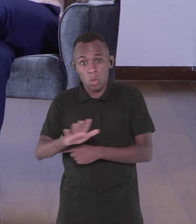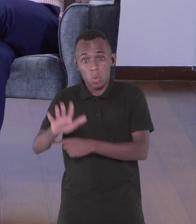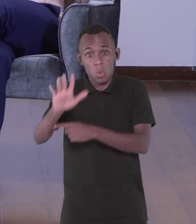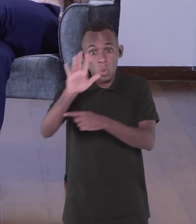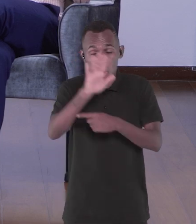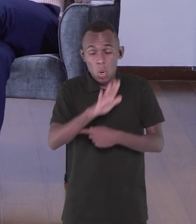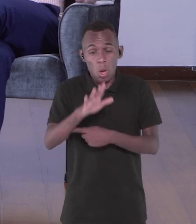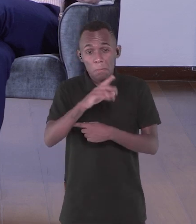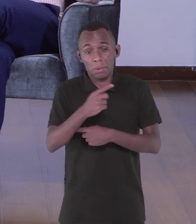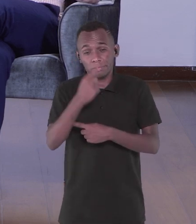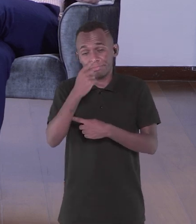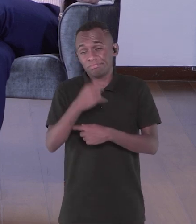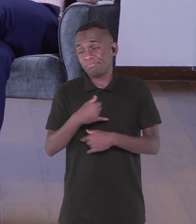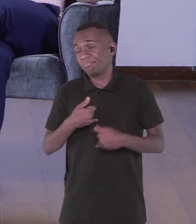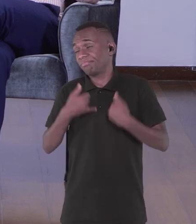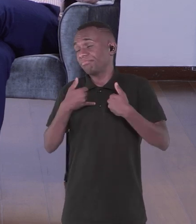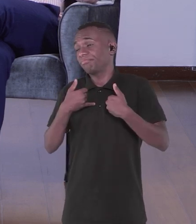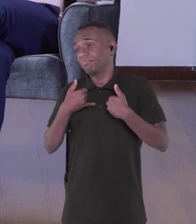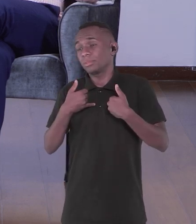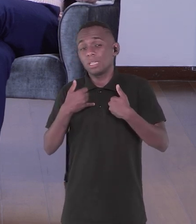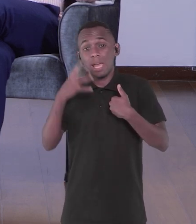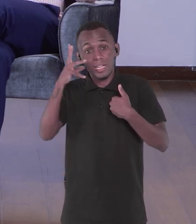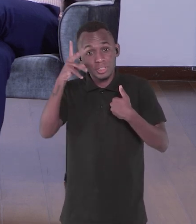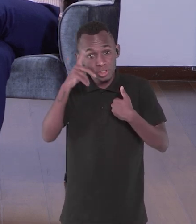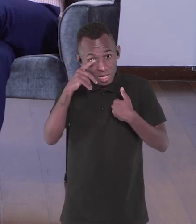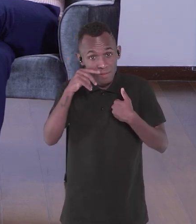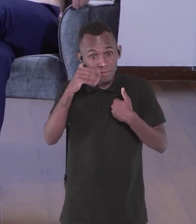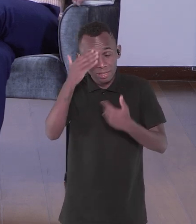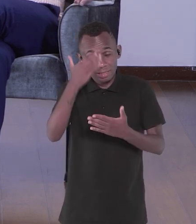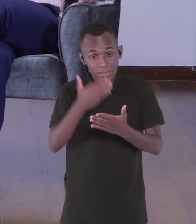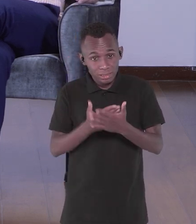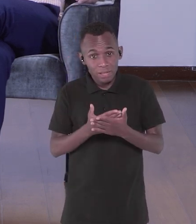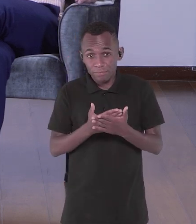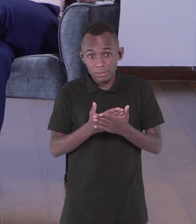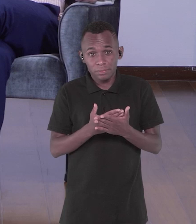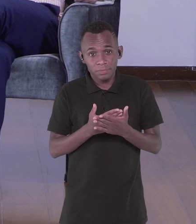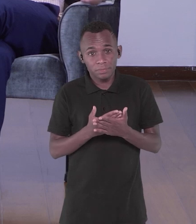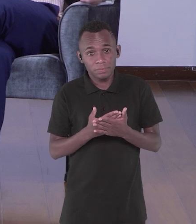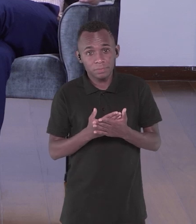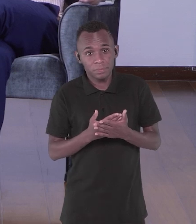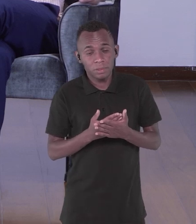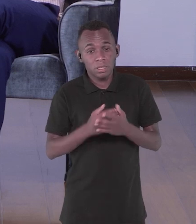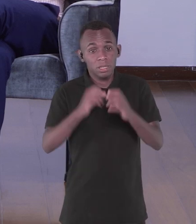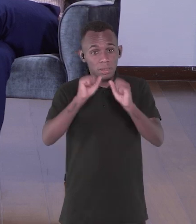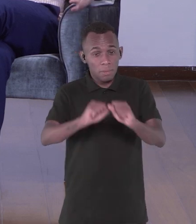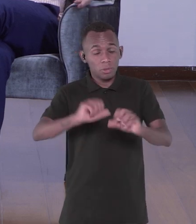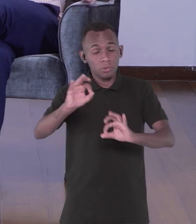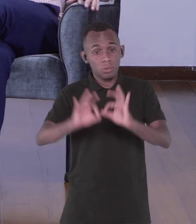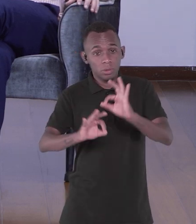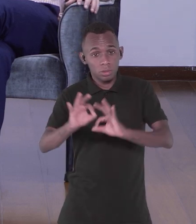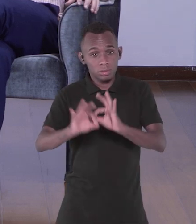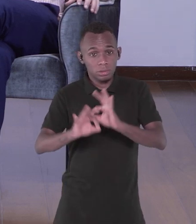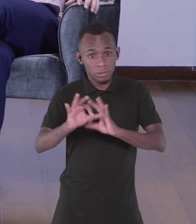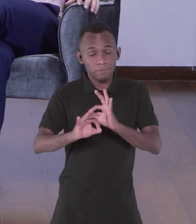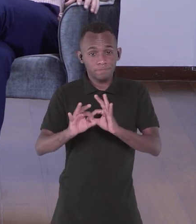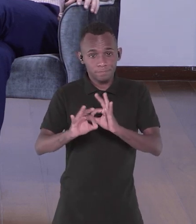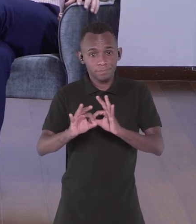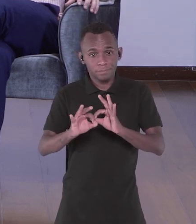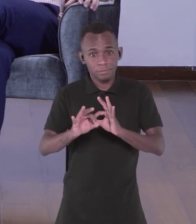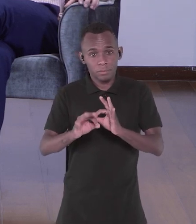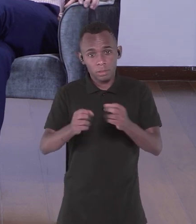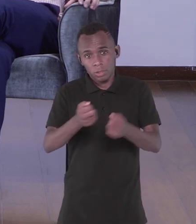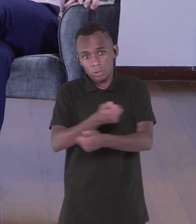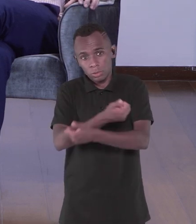e achava, de uma forma ainda maior, que pode ditar e pode estabelecer